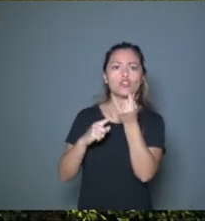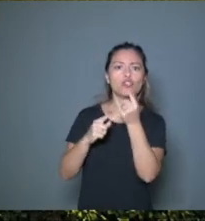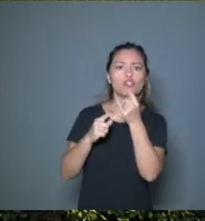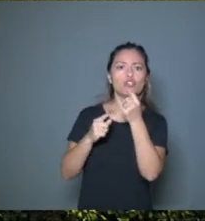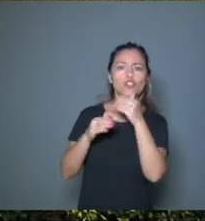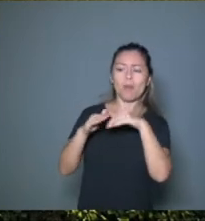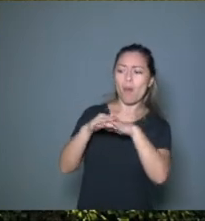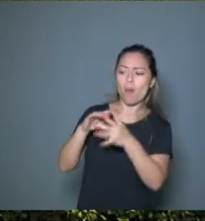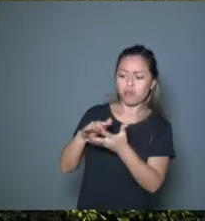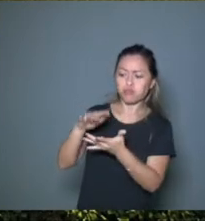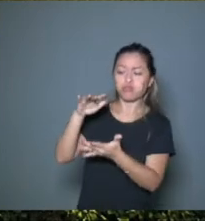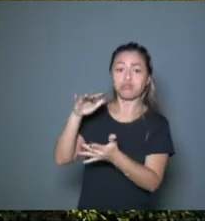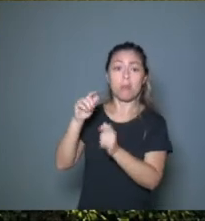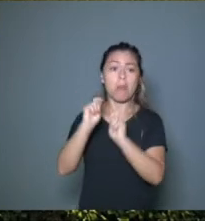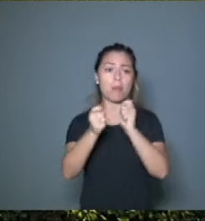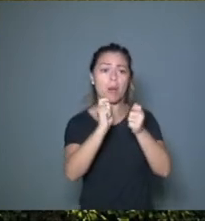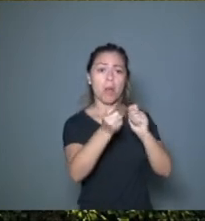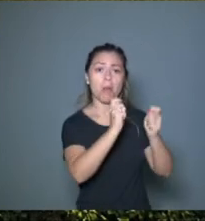né?